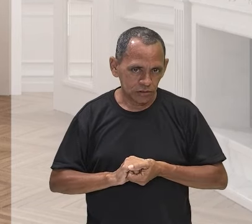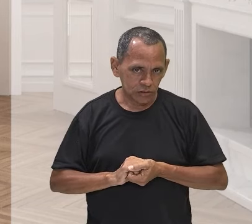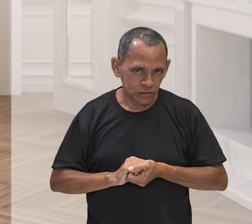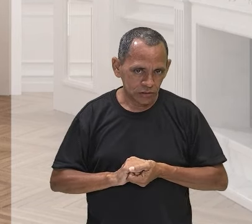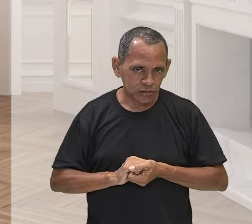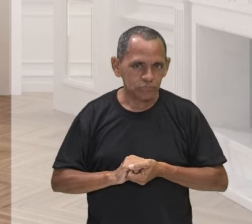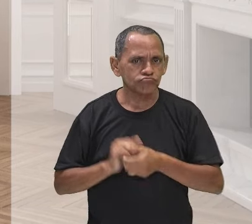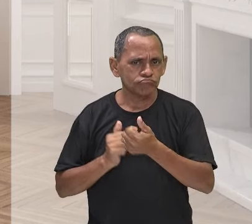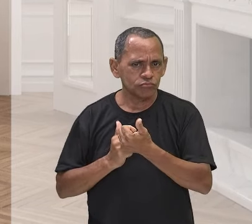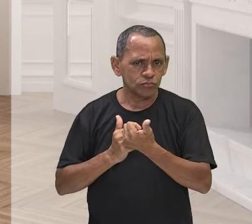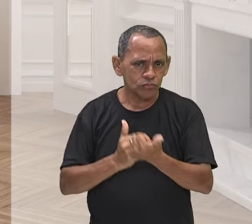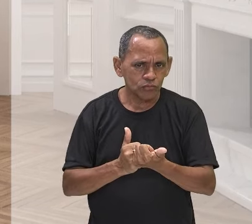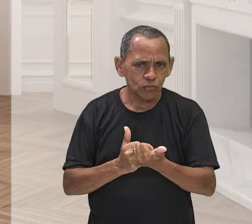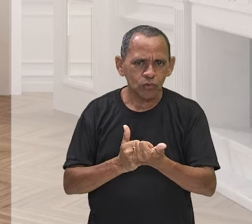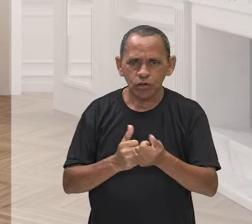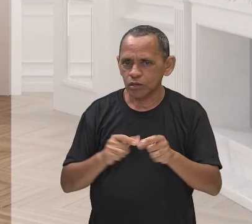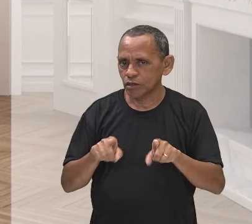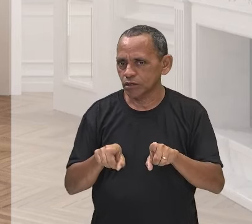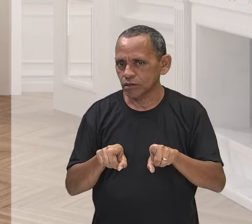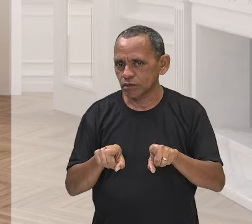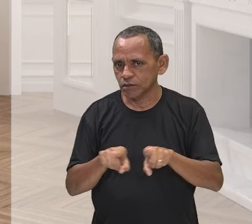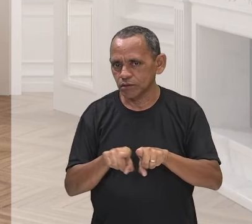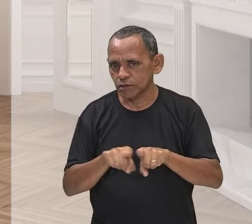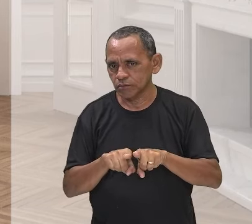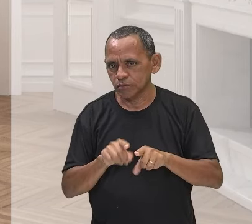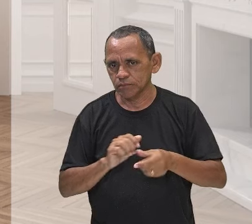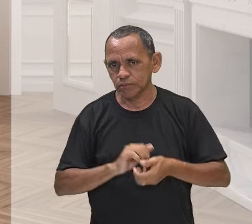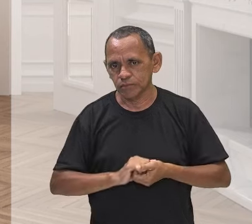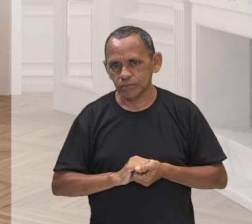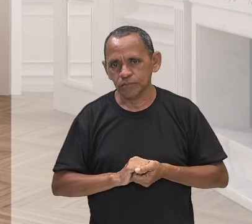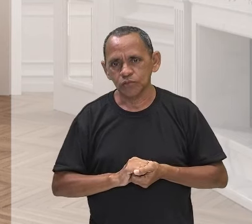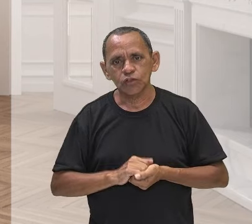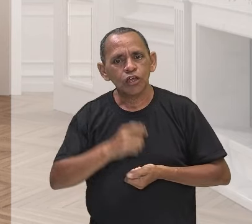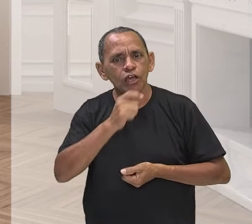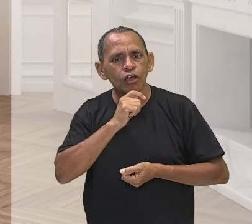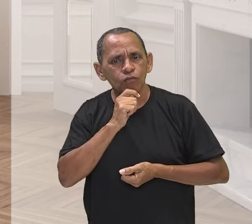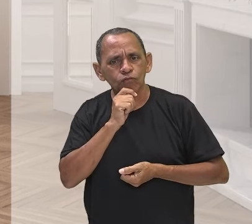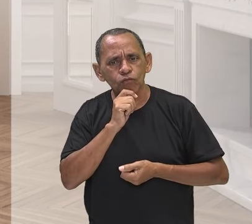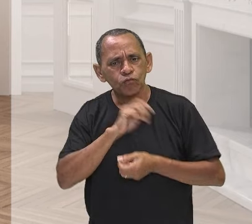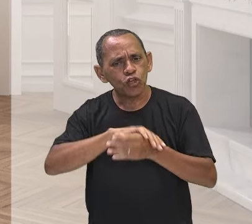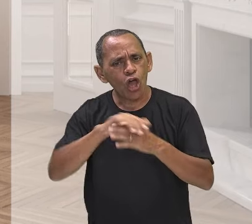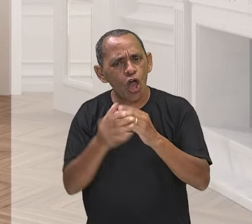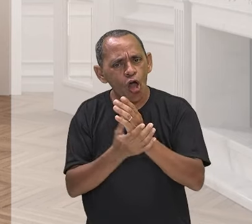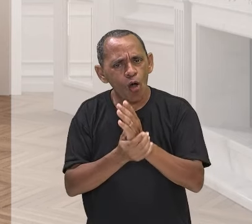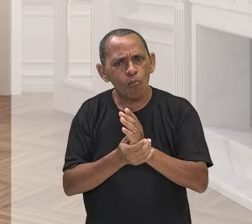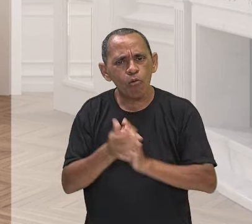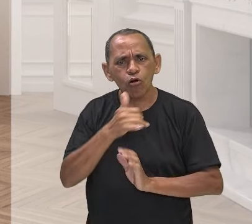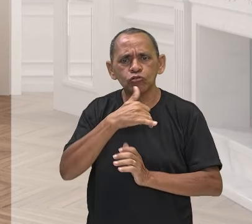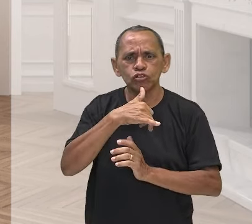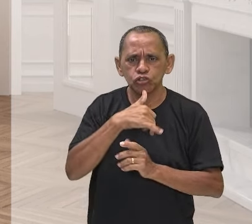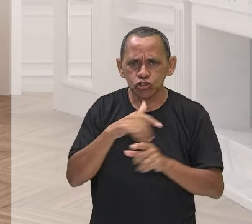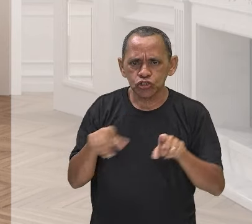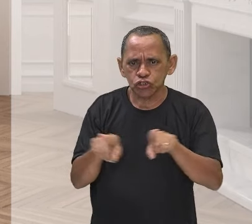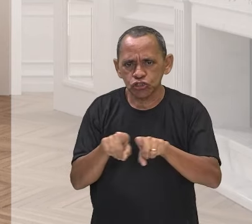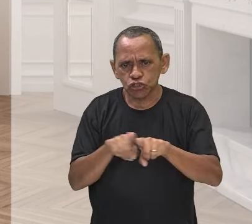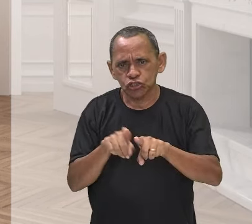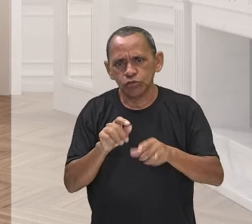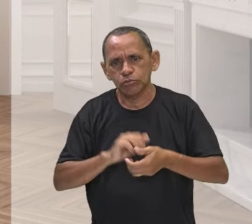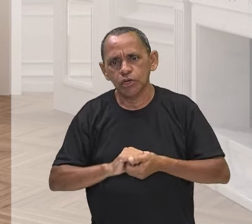um bordão? Vovó, por que como gelo? É tão fria sua mão. Tão triste o seu rosto, tão trêmula sua